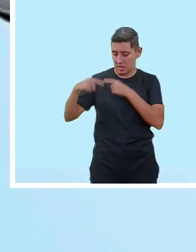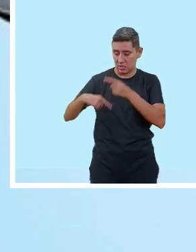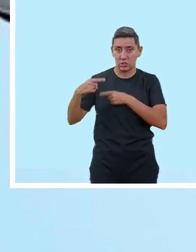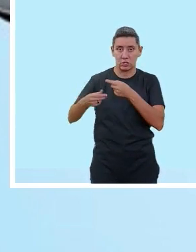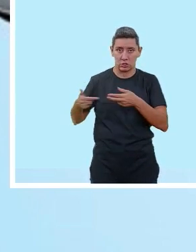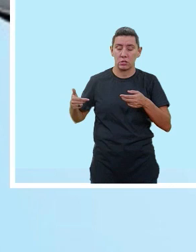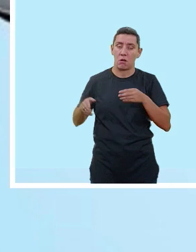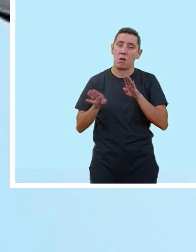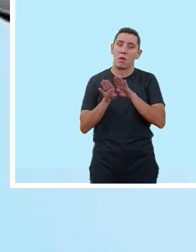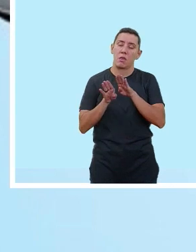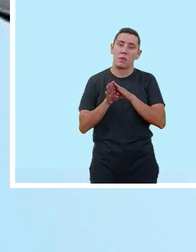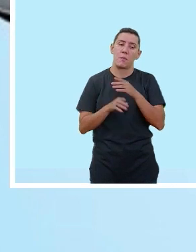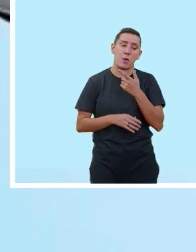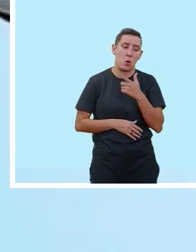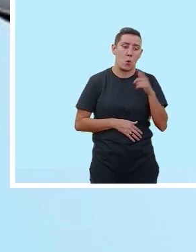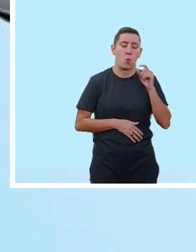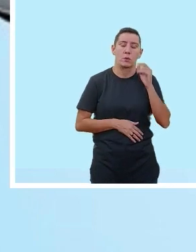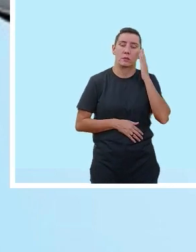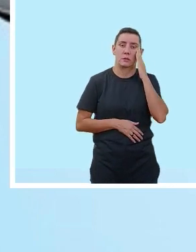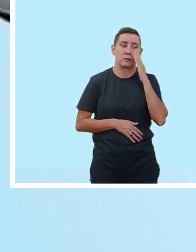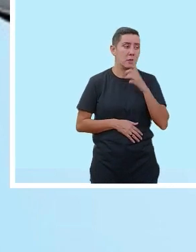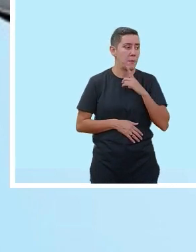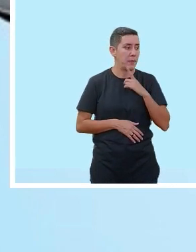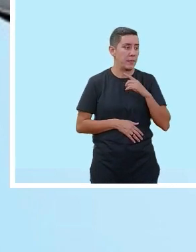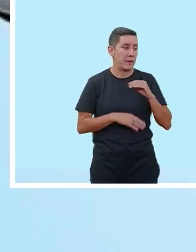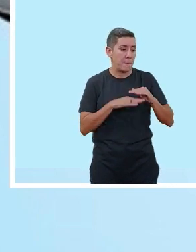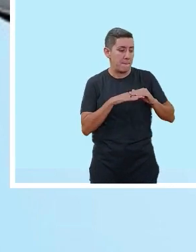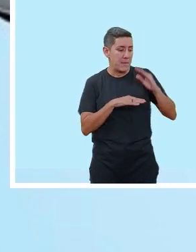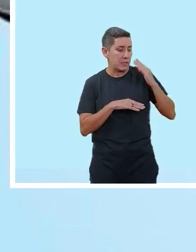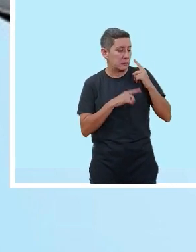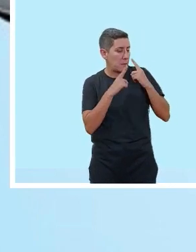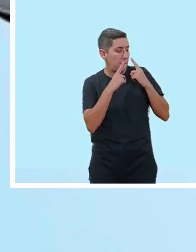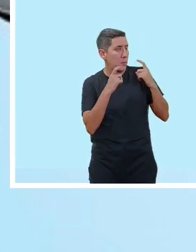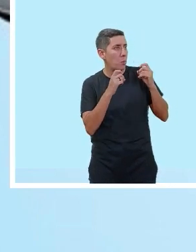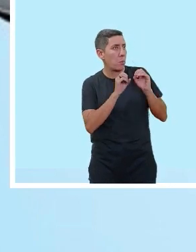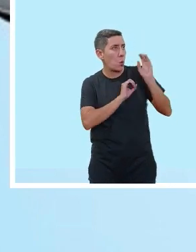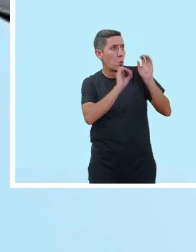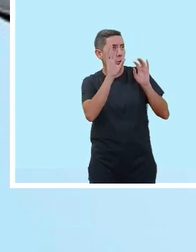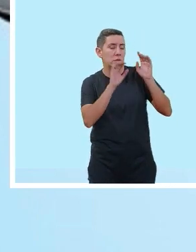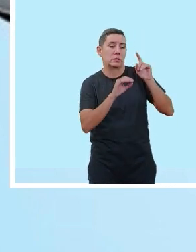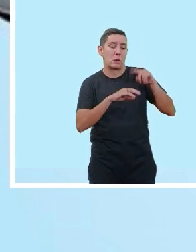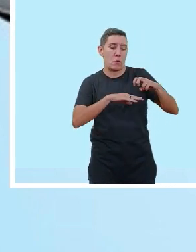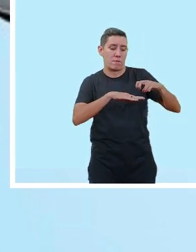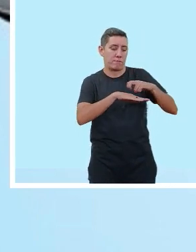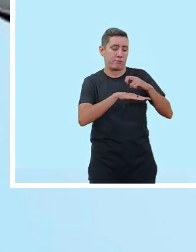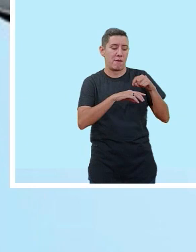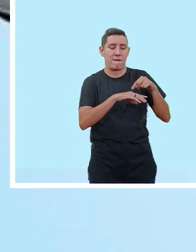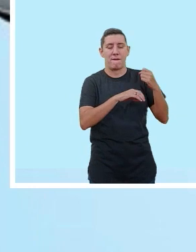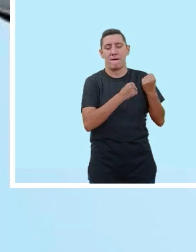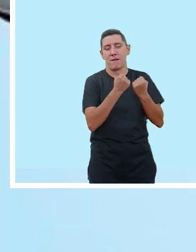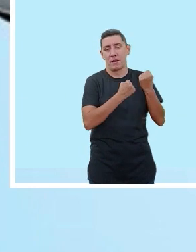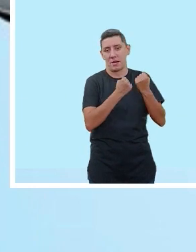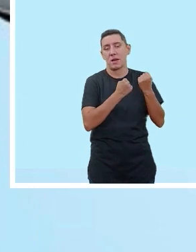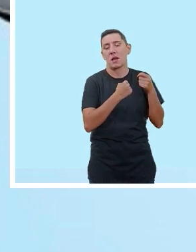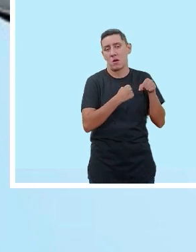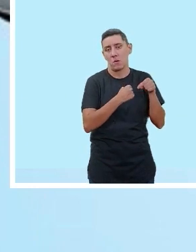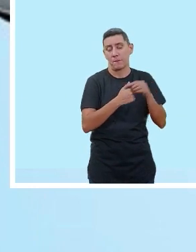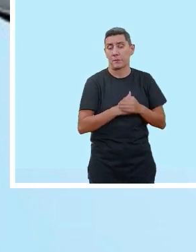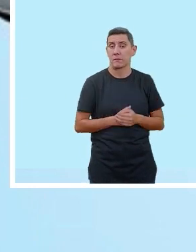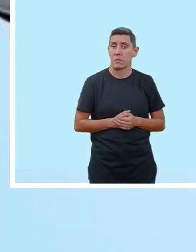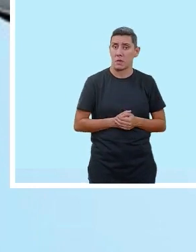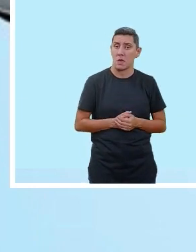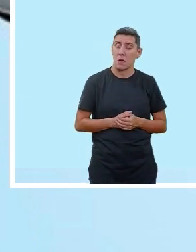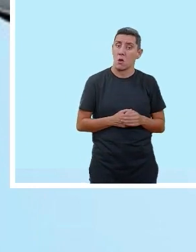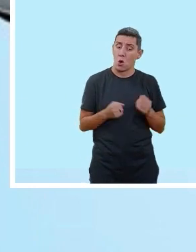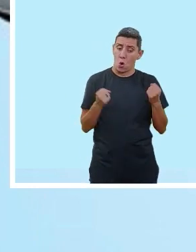que realmente gera uma quantidade massiva de emissão são os veículos, né? Os veículos hoje, eles